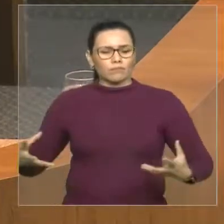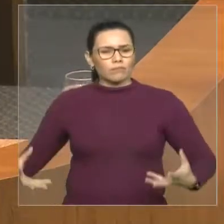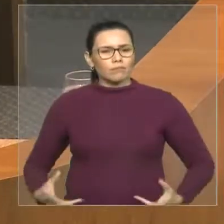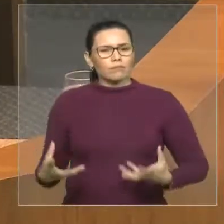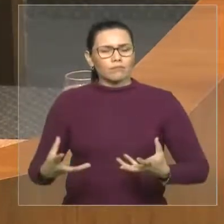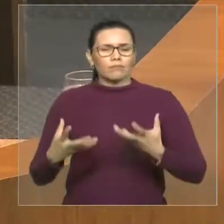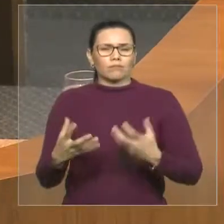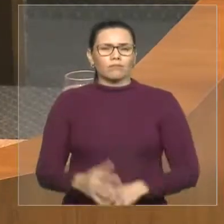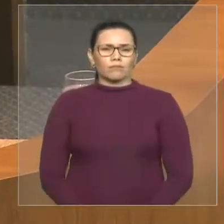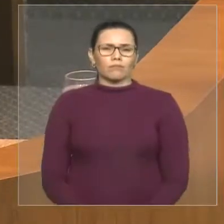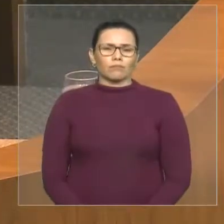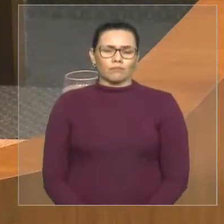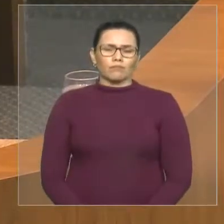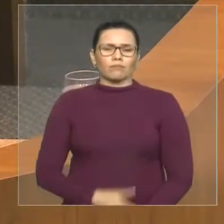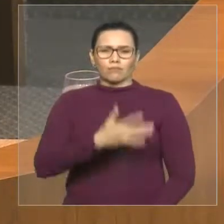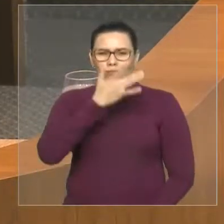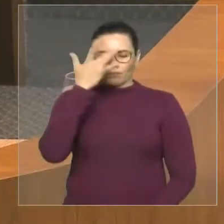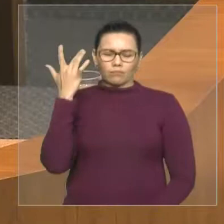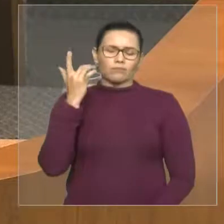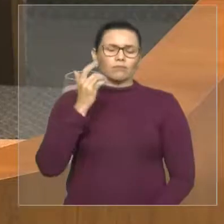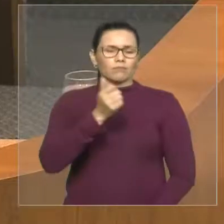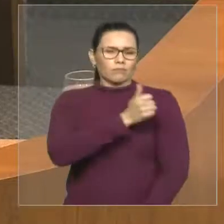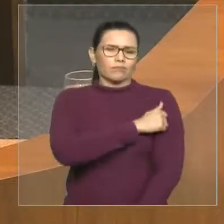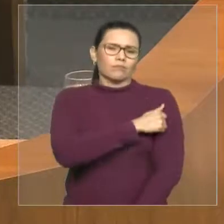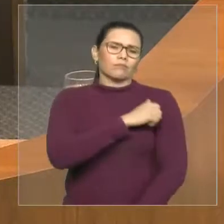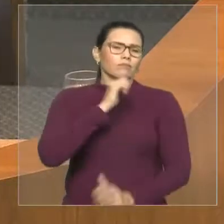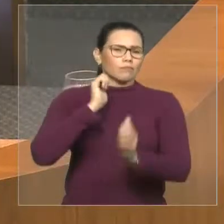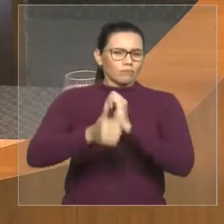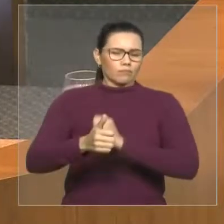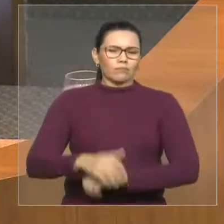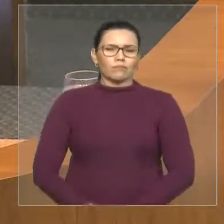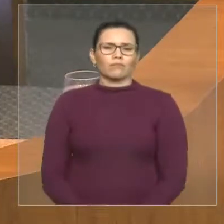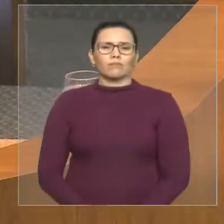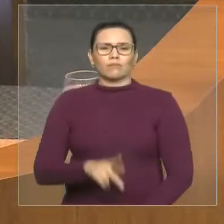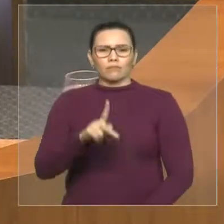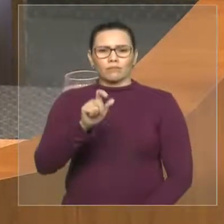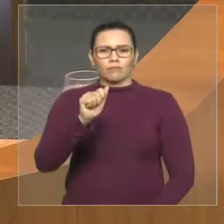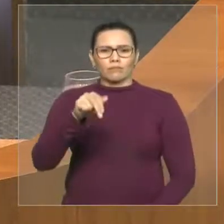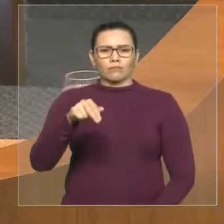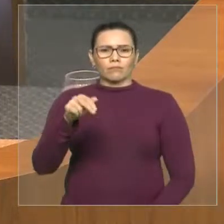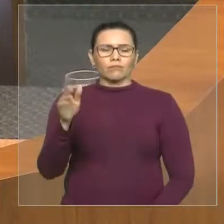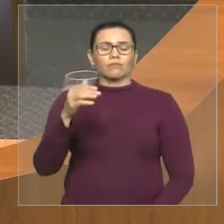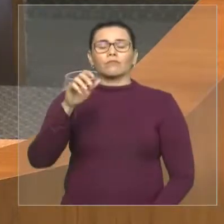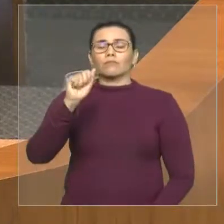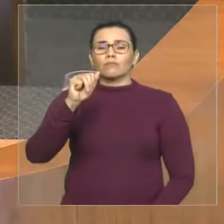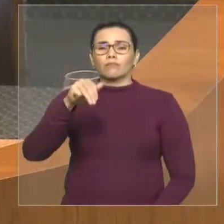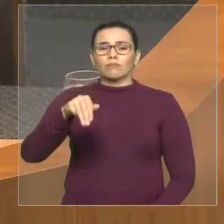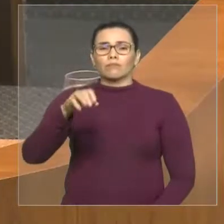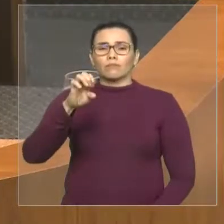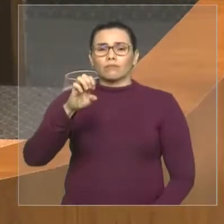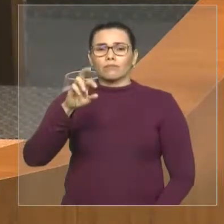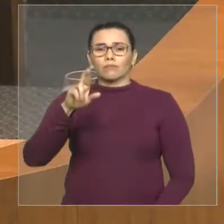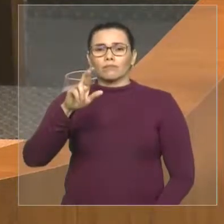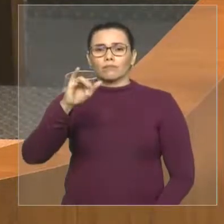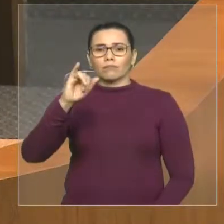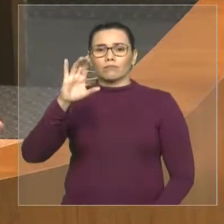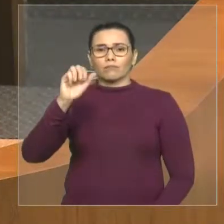que participaram do Pan-Americano, Pan esse, que o Brasil